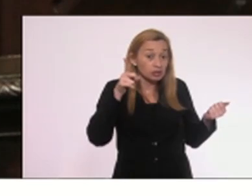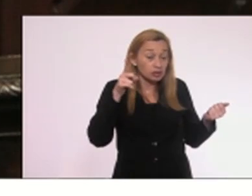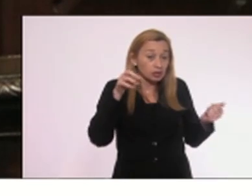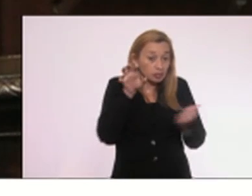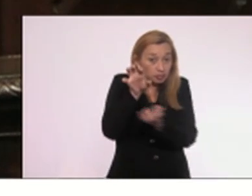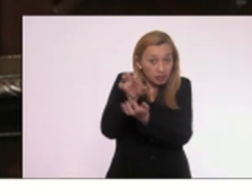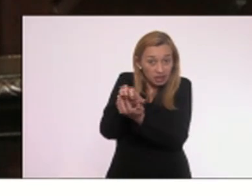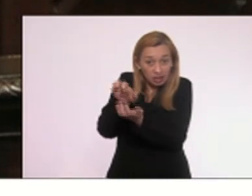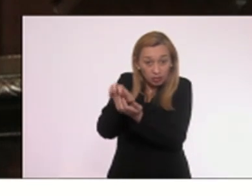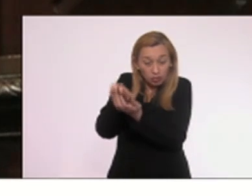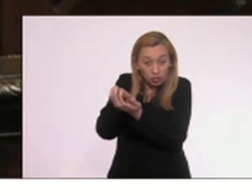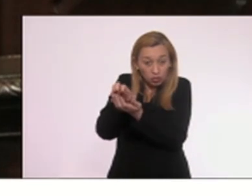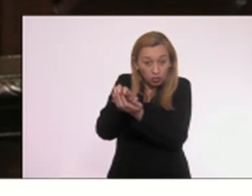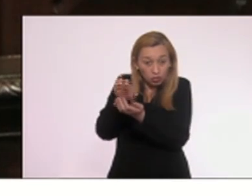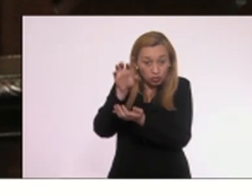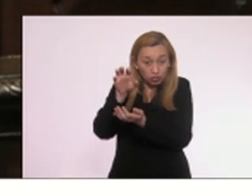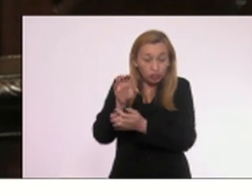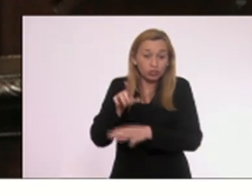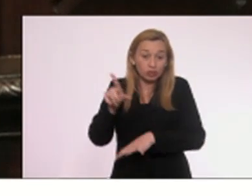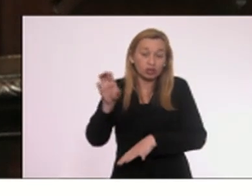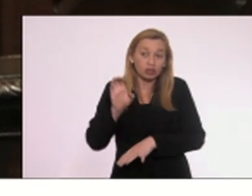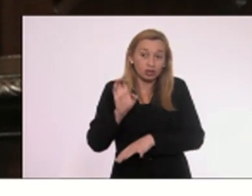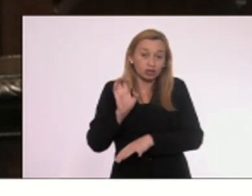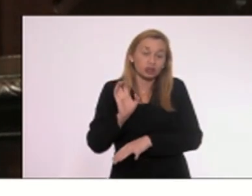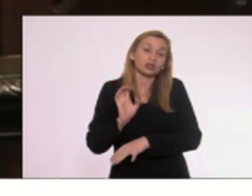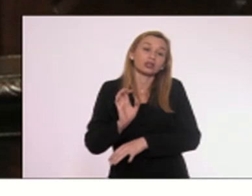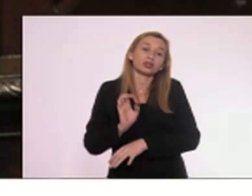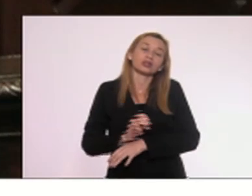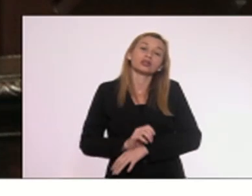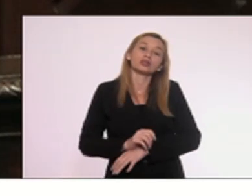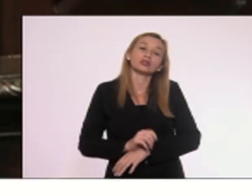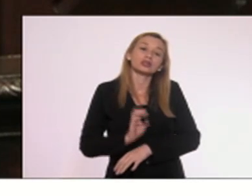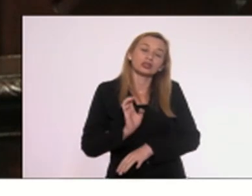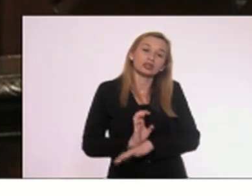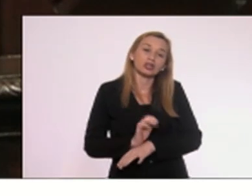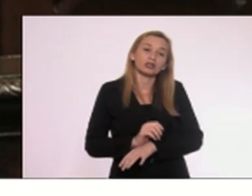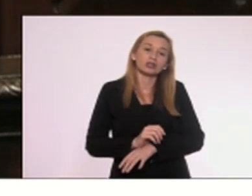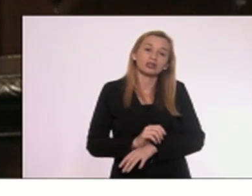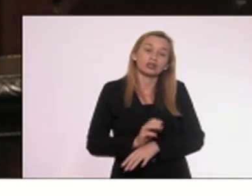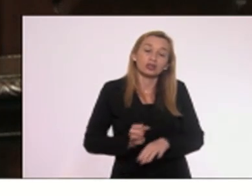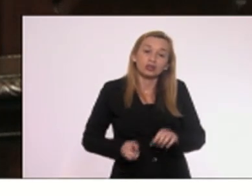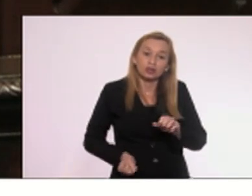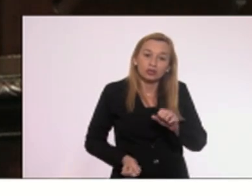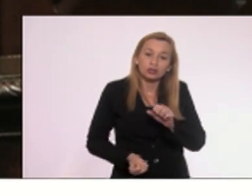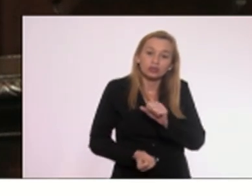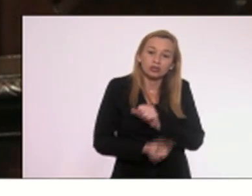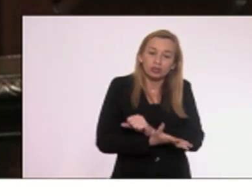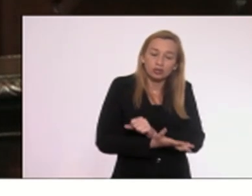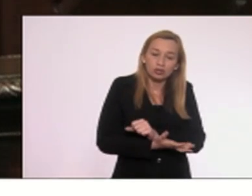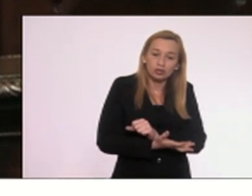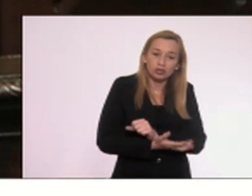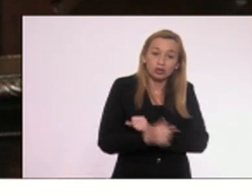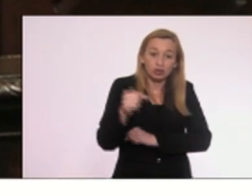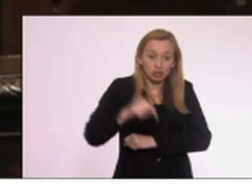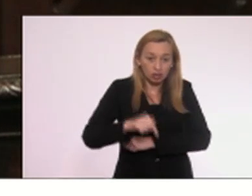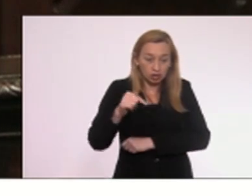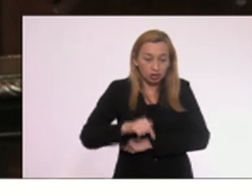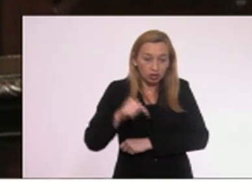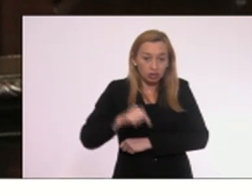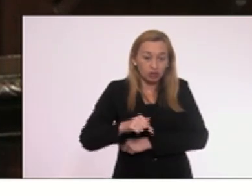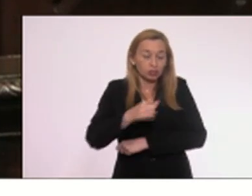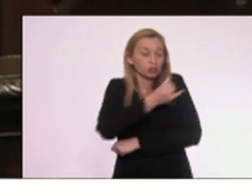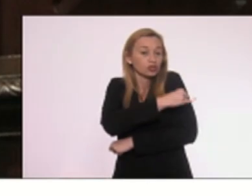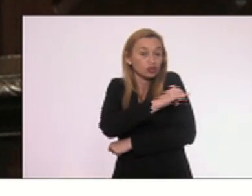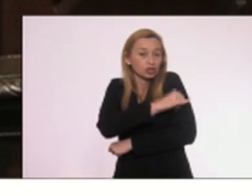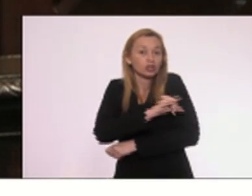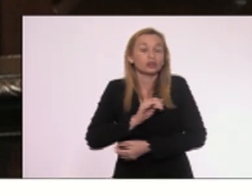Pernambuco, presidente nacional, deu um golpe aqui no Rio de Janeiro,